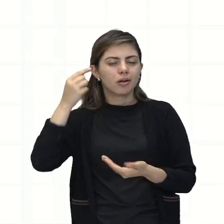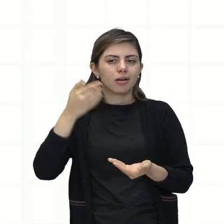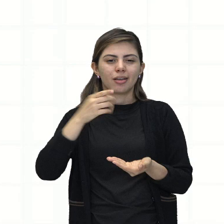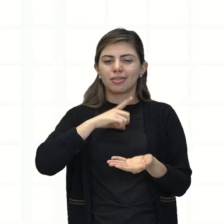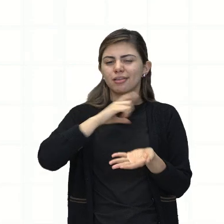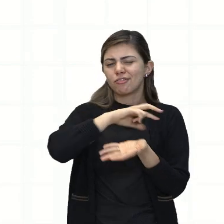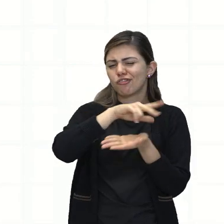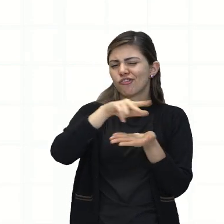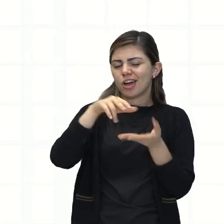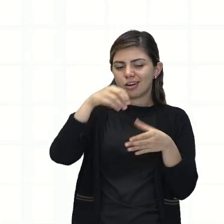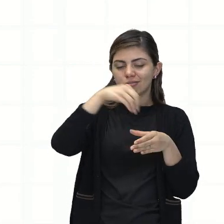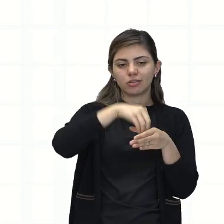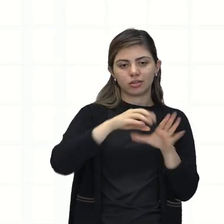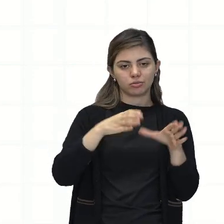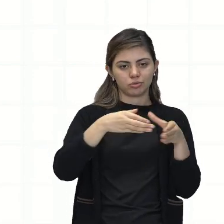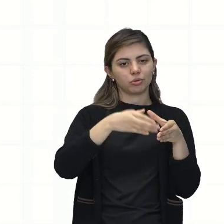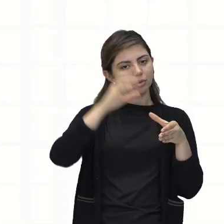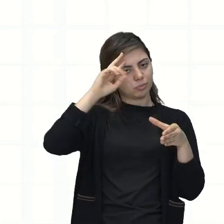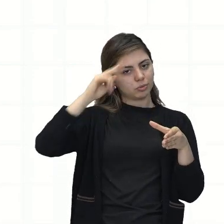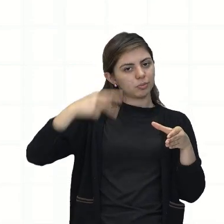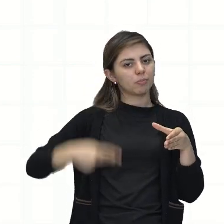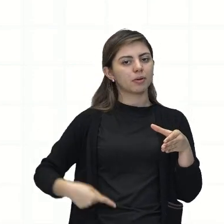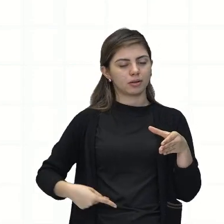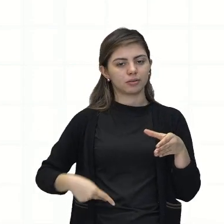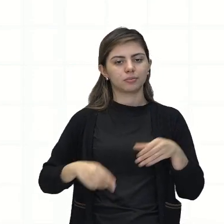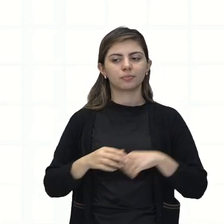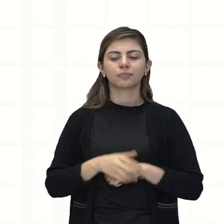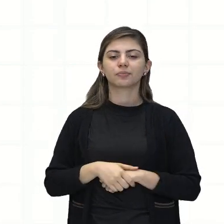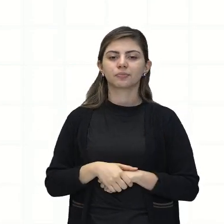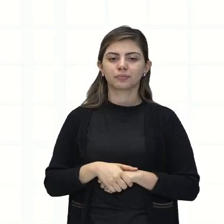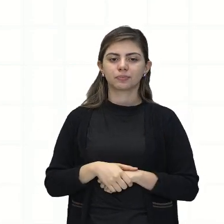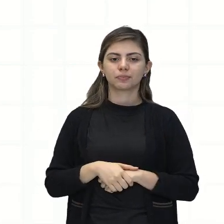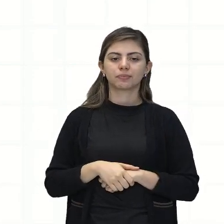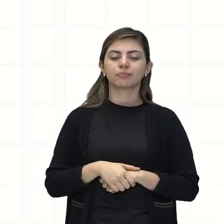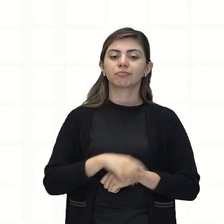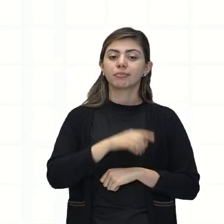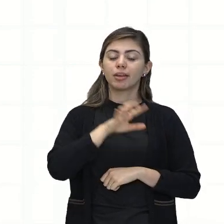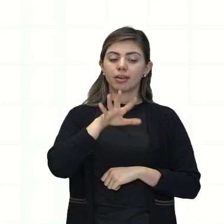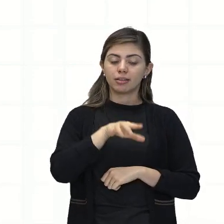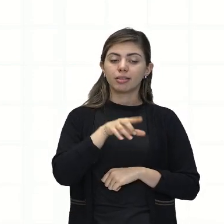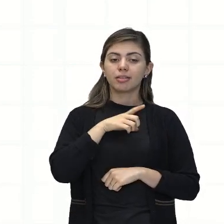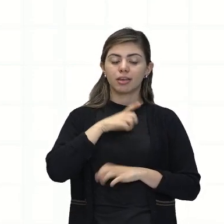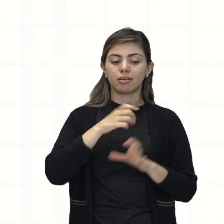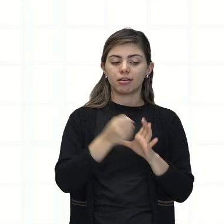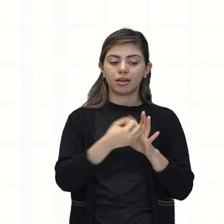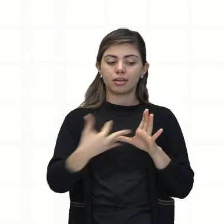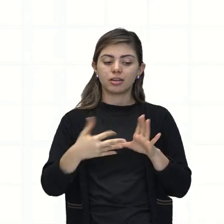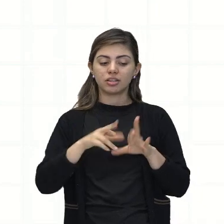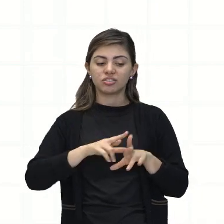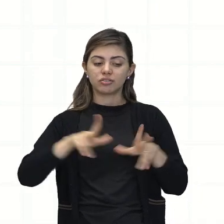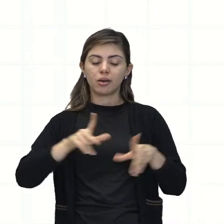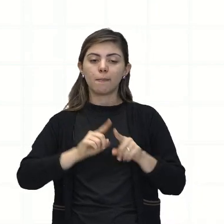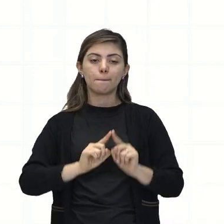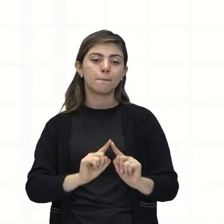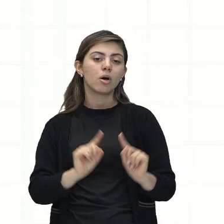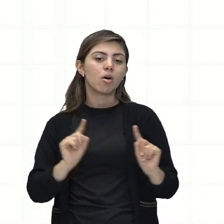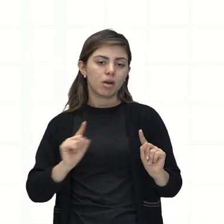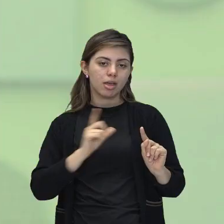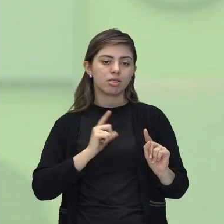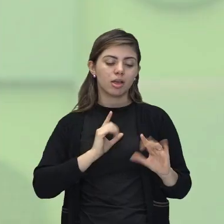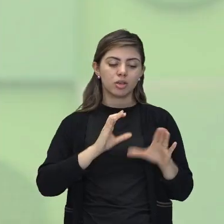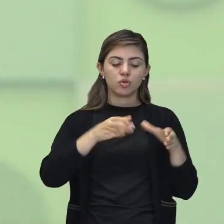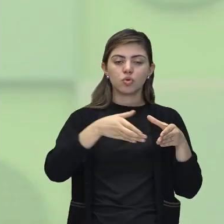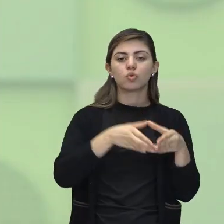enfim, todos eles, embora com características diferentes, mas apresentam uma